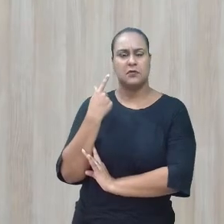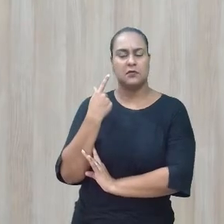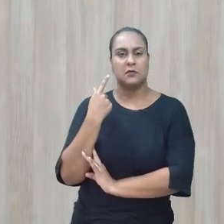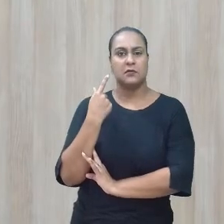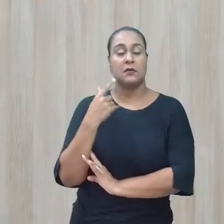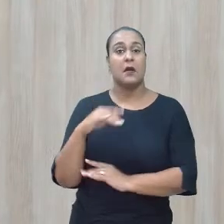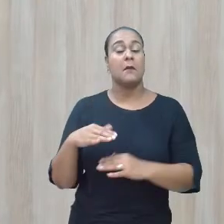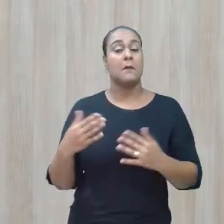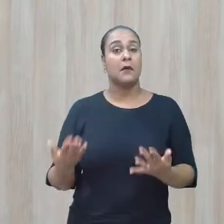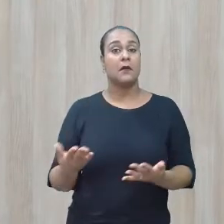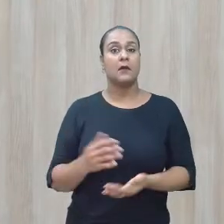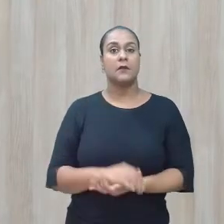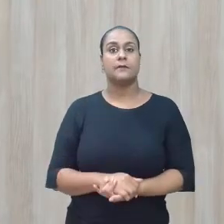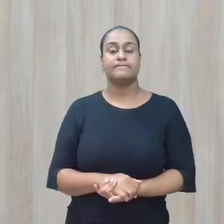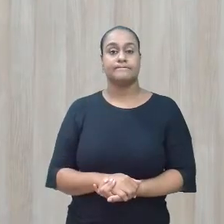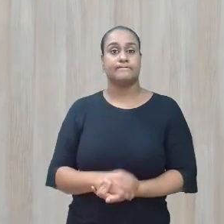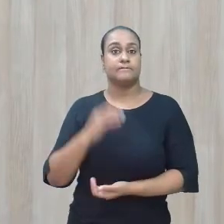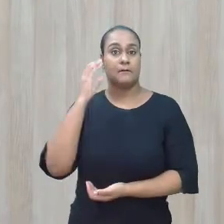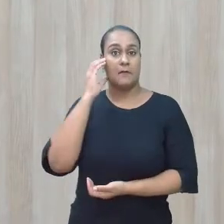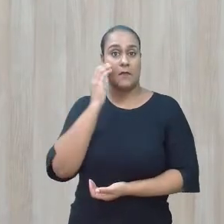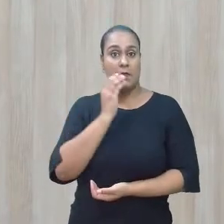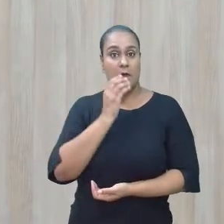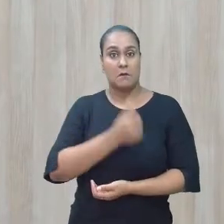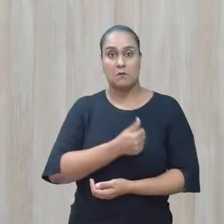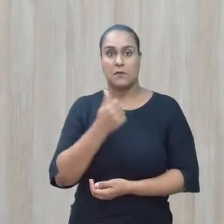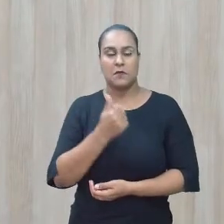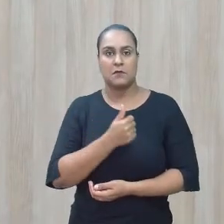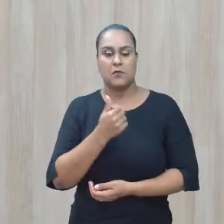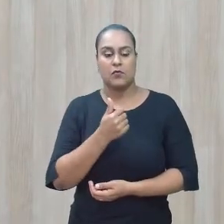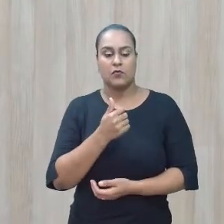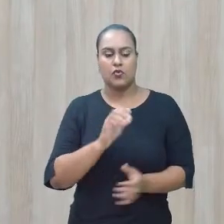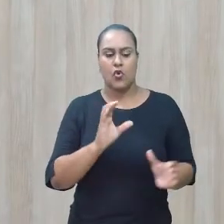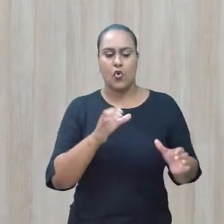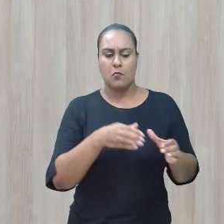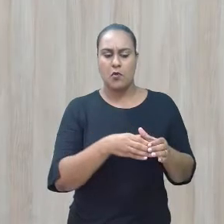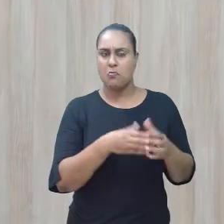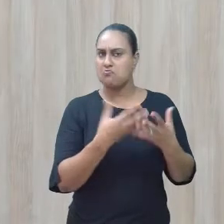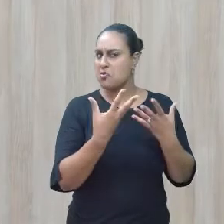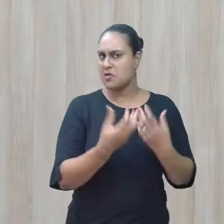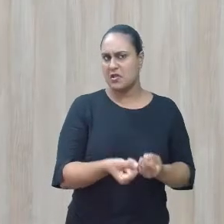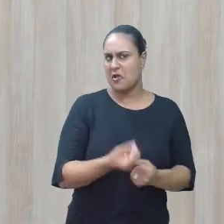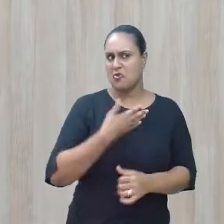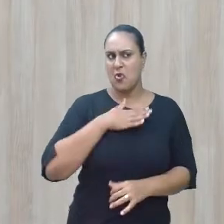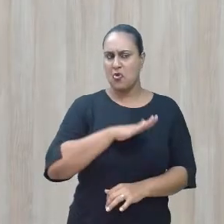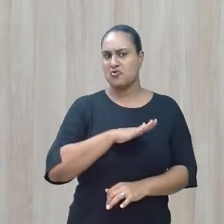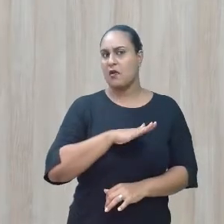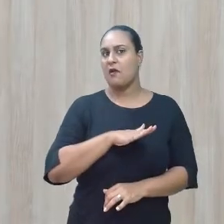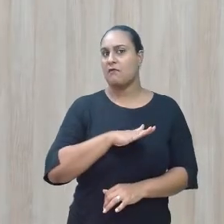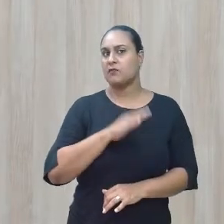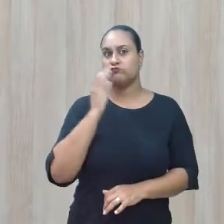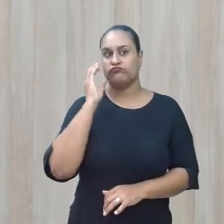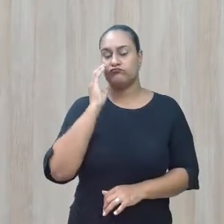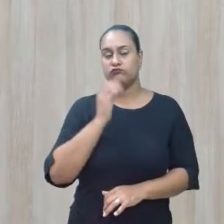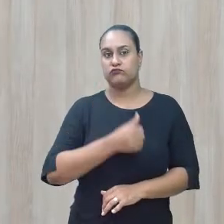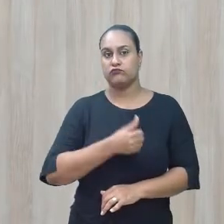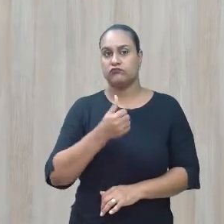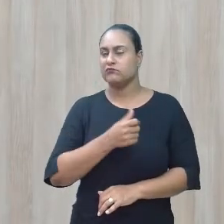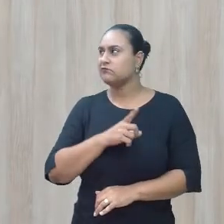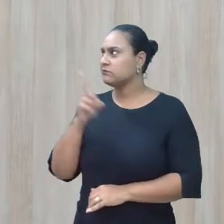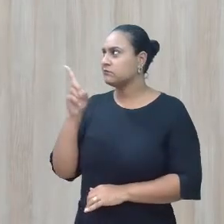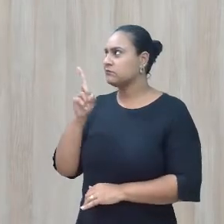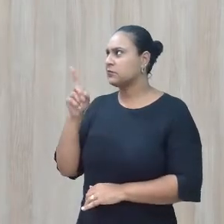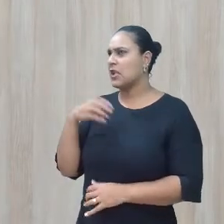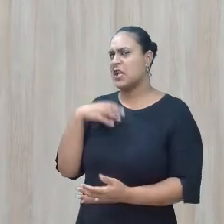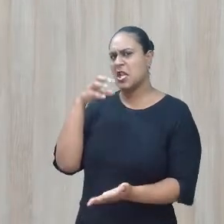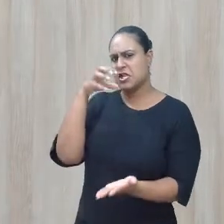Mas, gente, o Dom Pedro ele não agradou, né, a elite brasileira, sobretudo porque ele tentou, né, centralizar ainda mais o